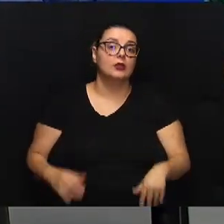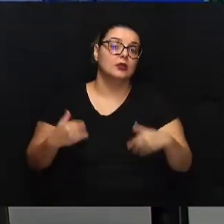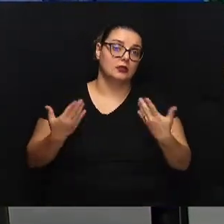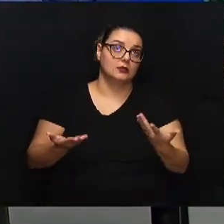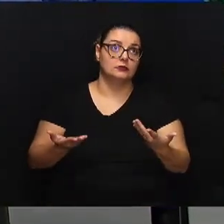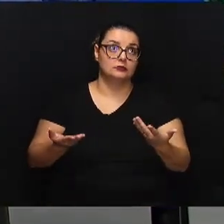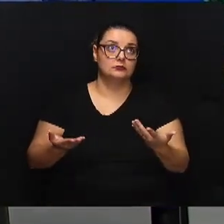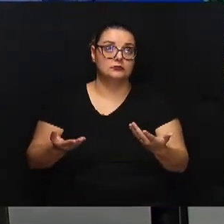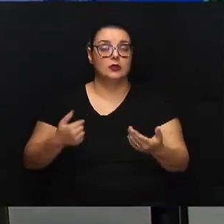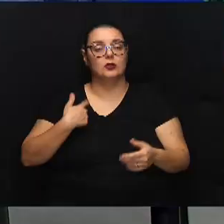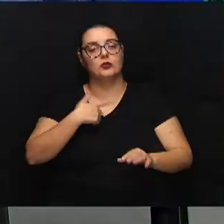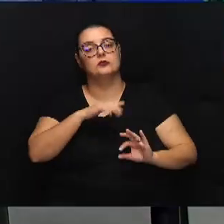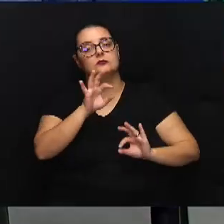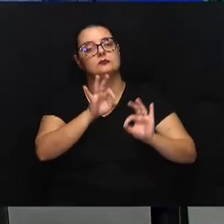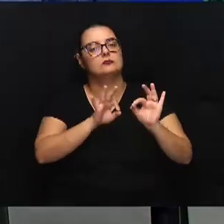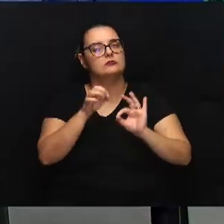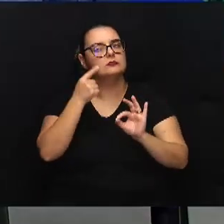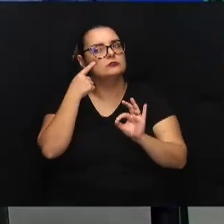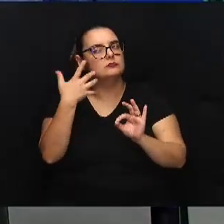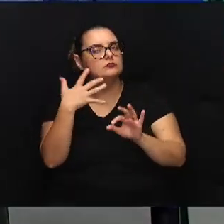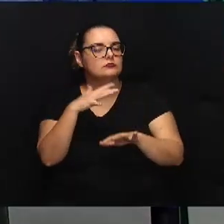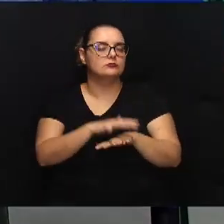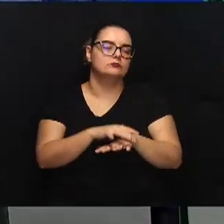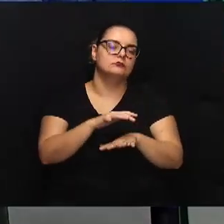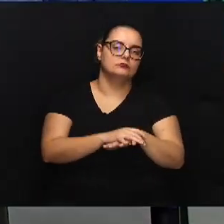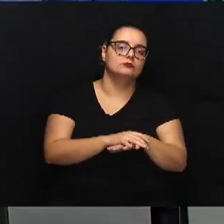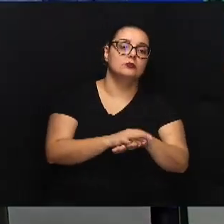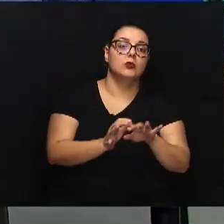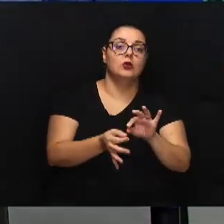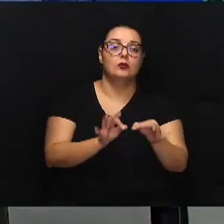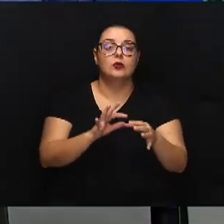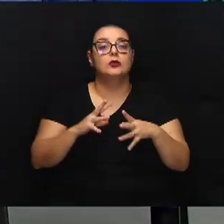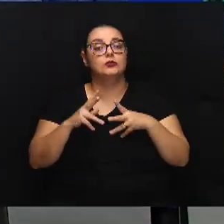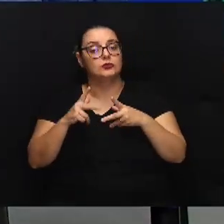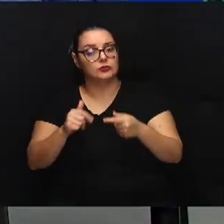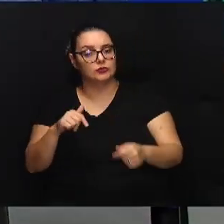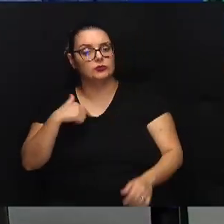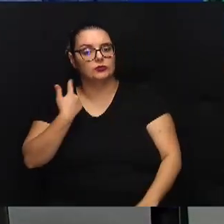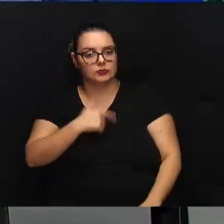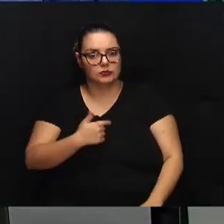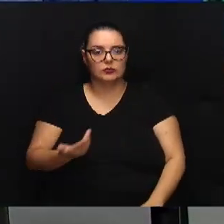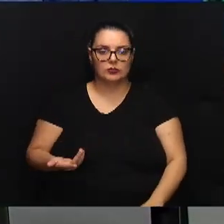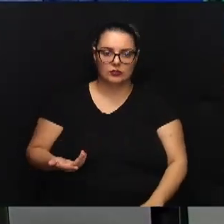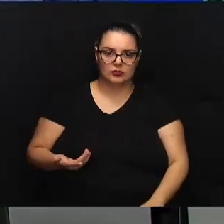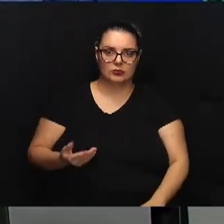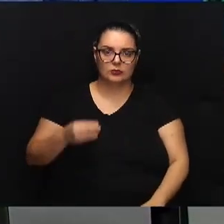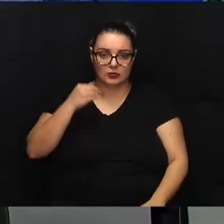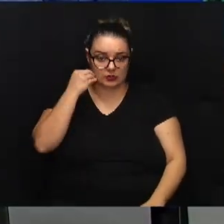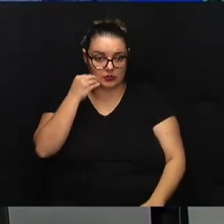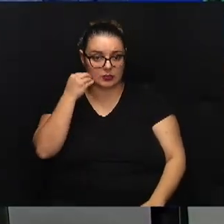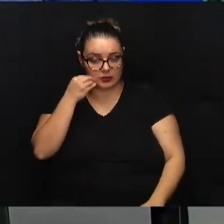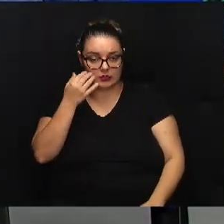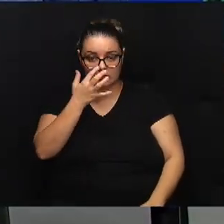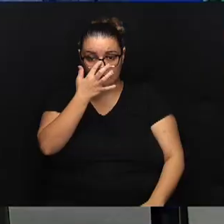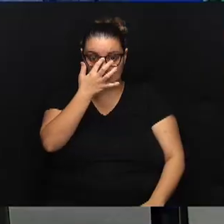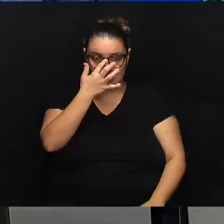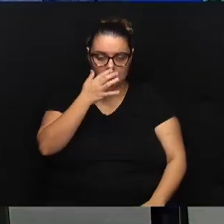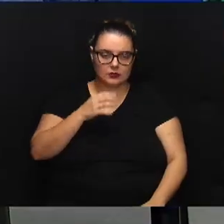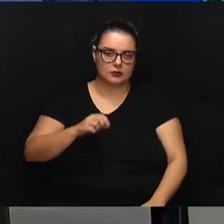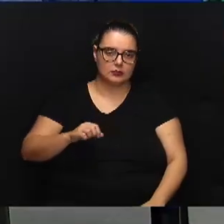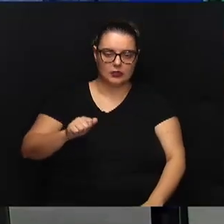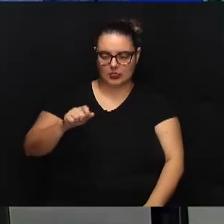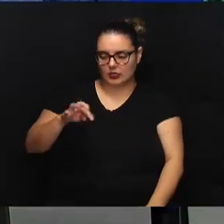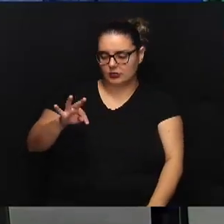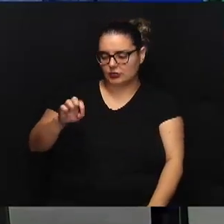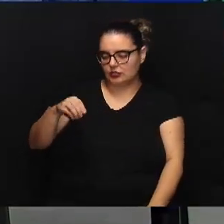digamos assim, projeta, né, matematicamente e fisicamente tudo que a gente experiencia na atmosfera,